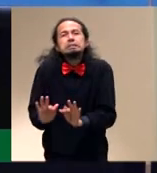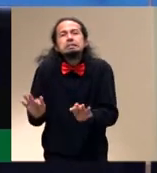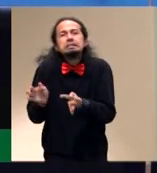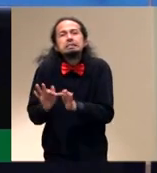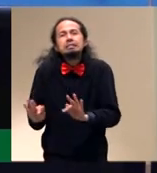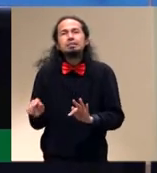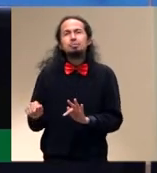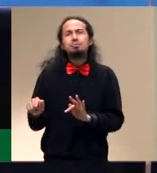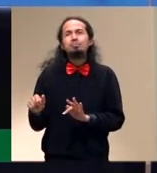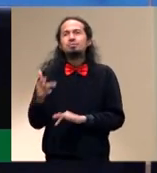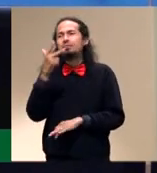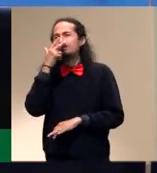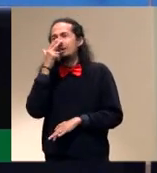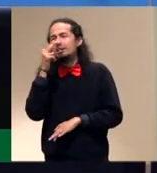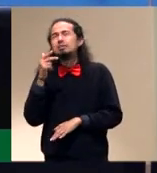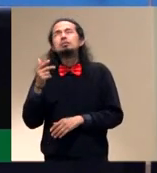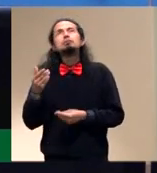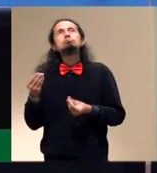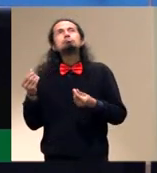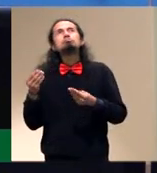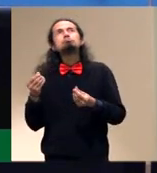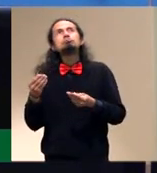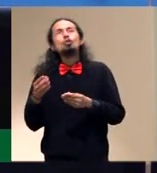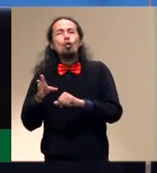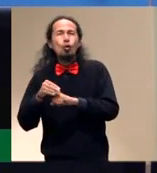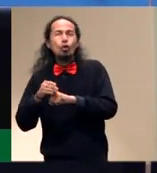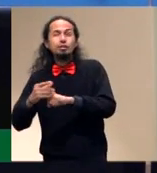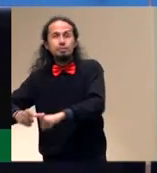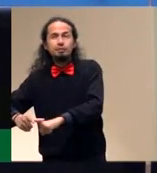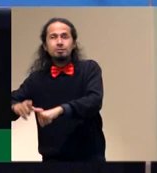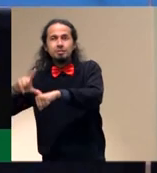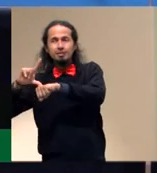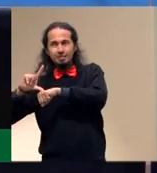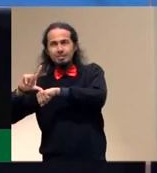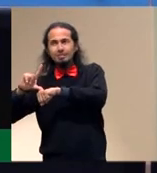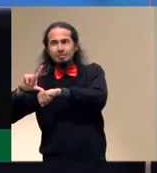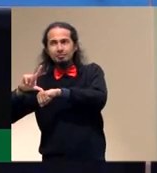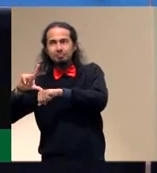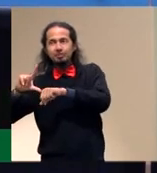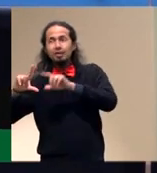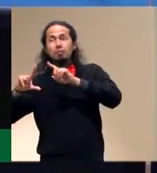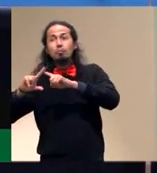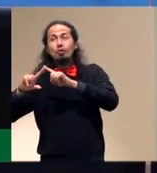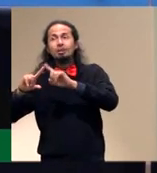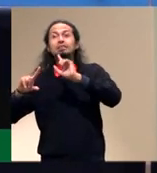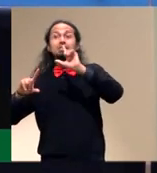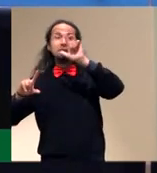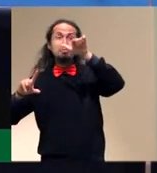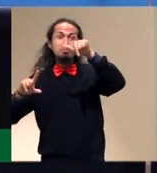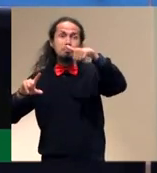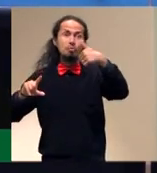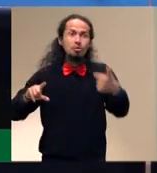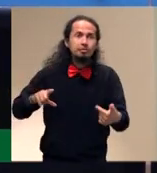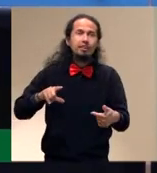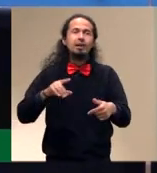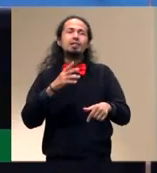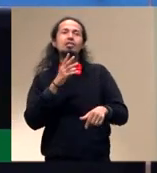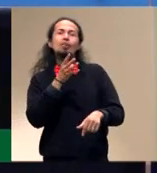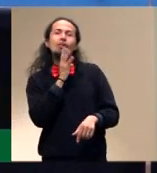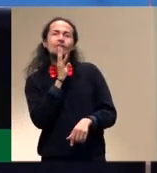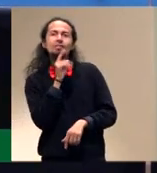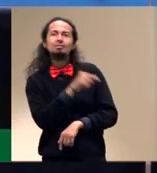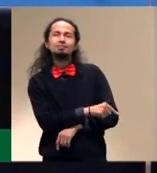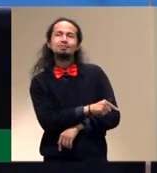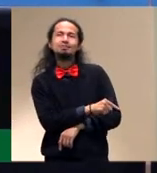Como se fosse um pré-conhecimento daquele conhecimento que vem depois. Muitas vezes também eu ouvi